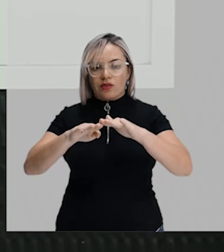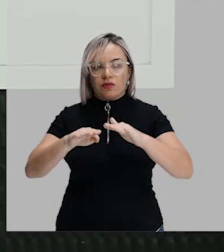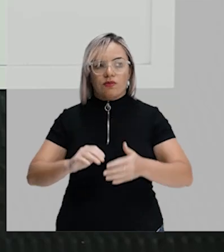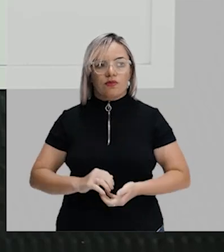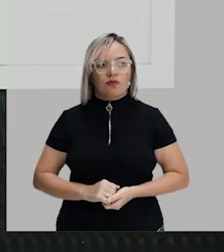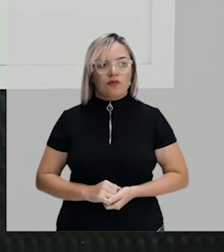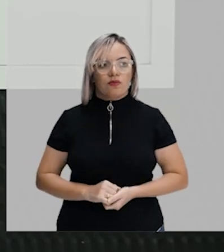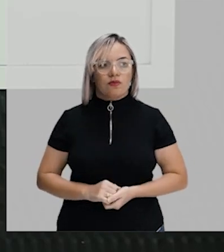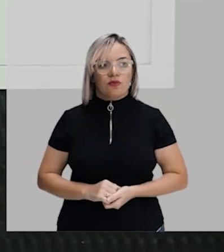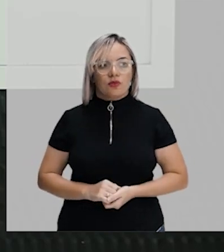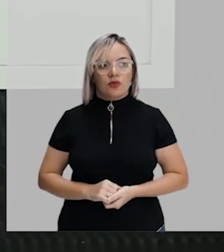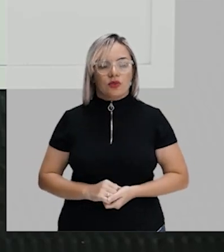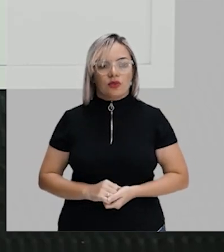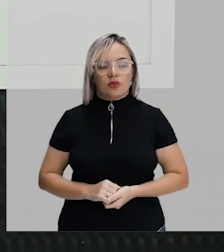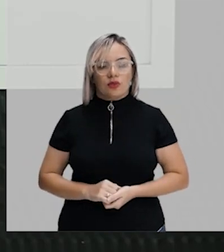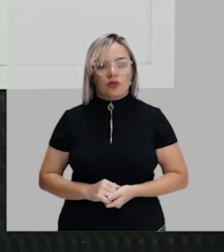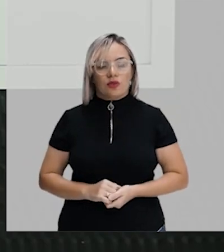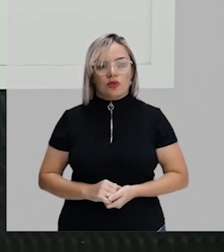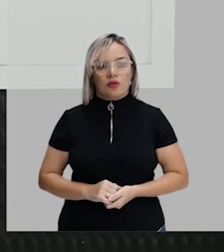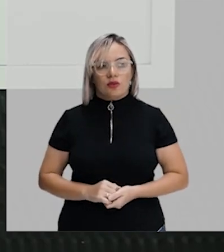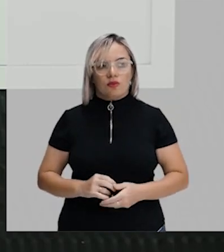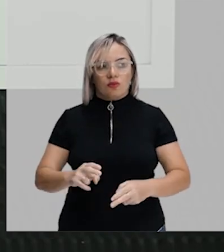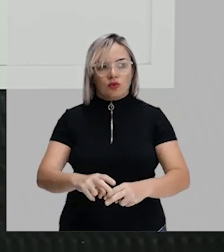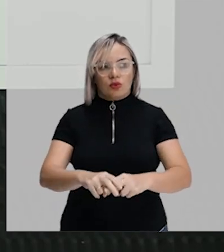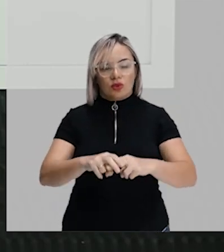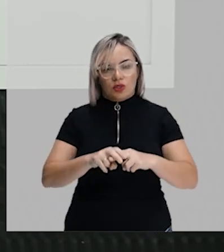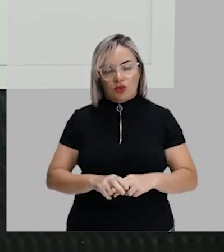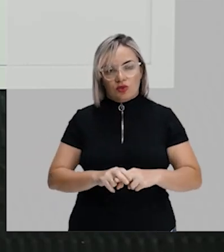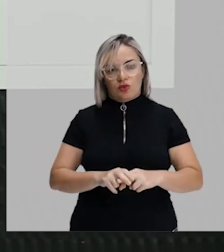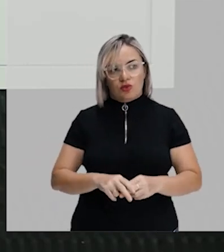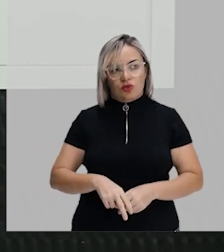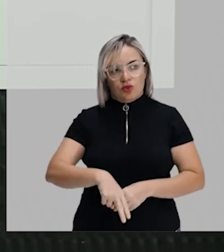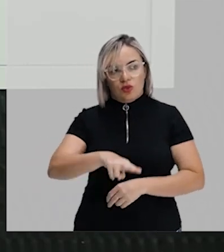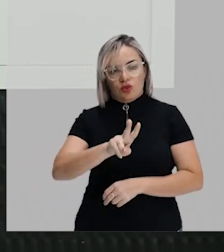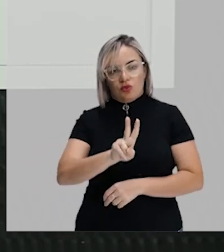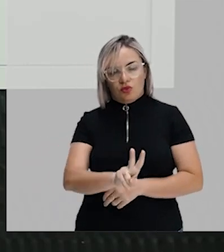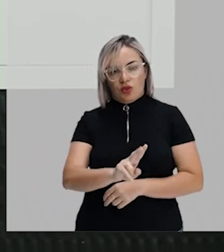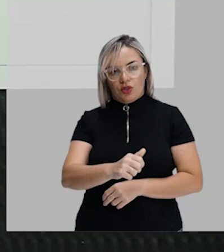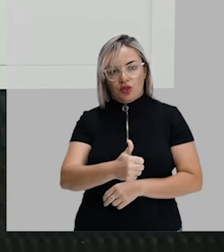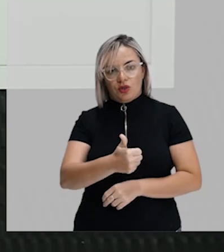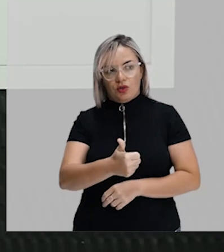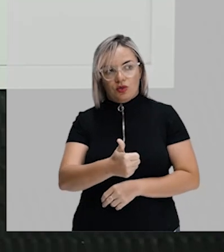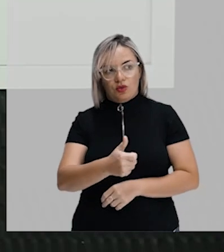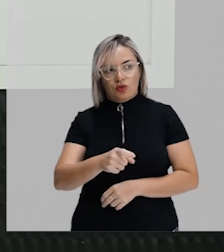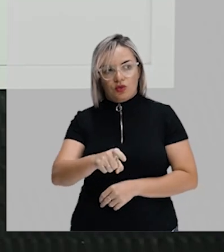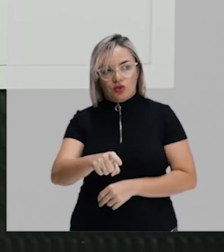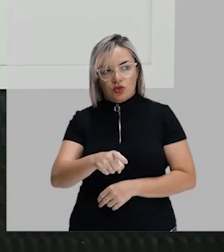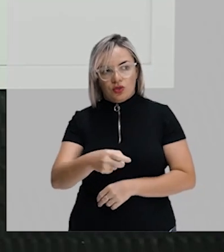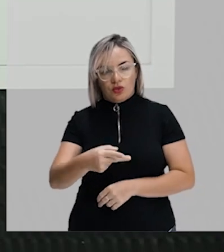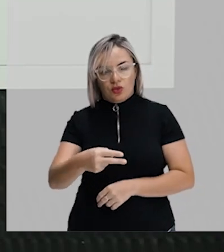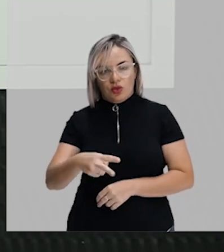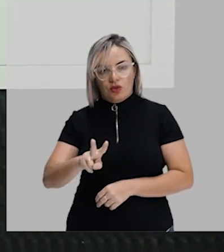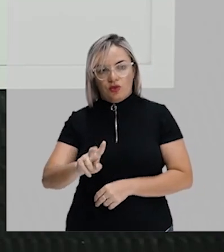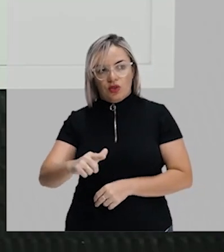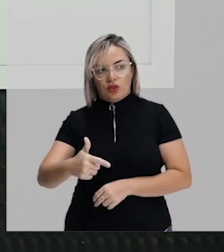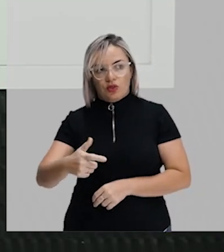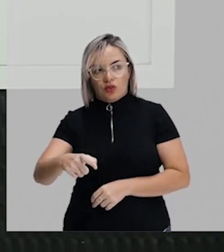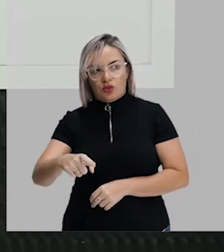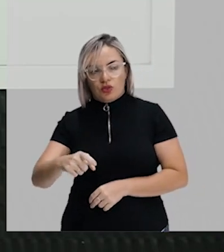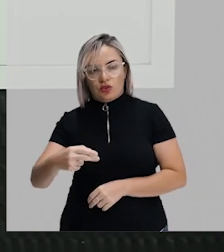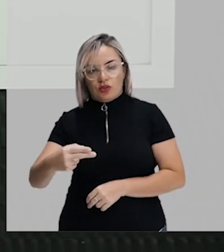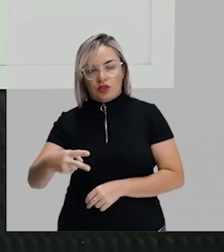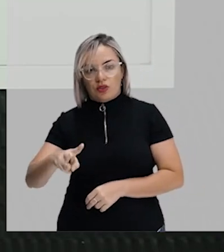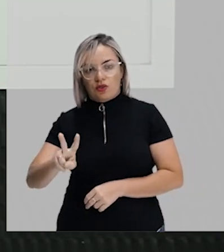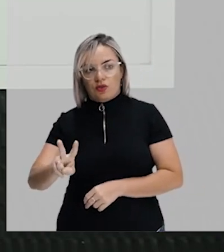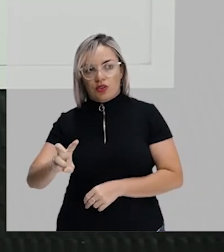o V1x ele vai ser igual ao V2x, que vai ser igual ao V3x.